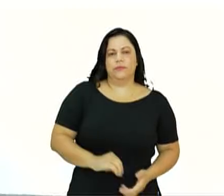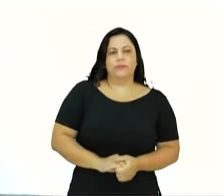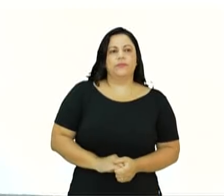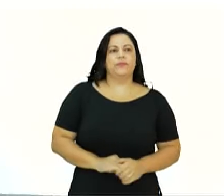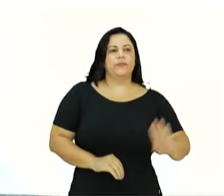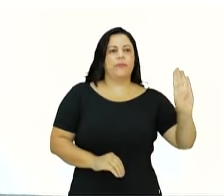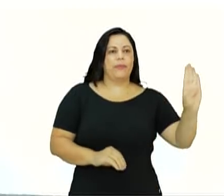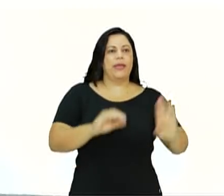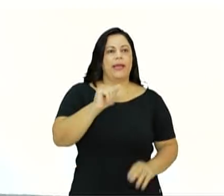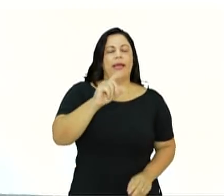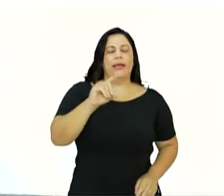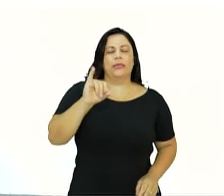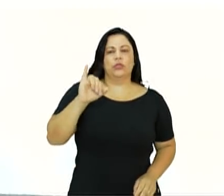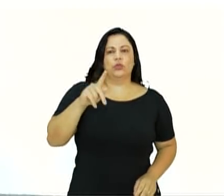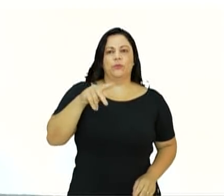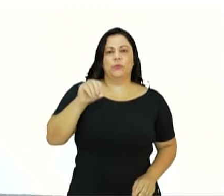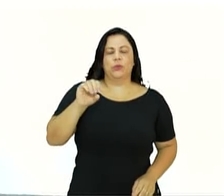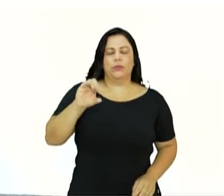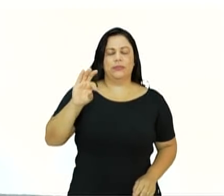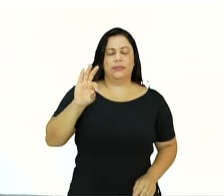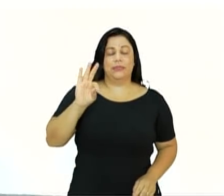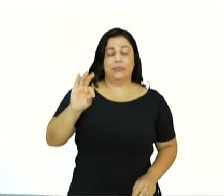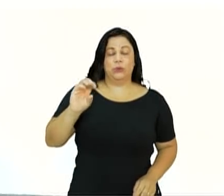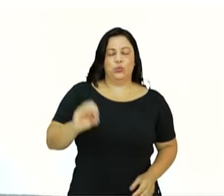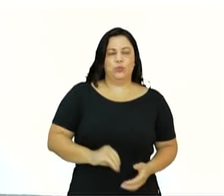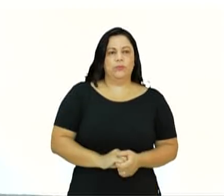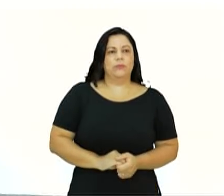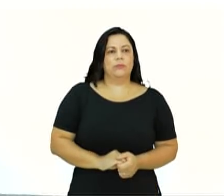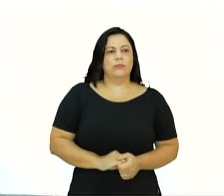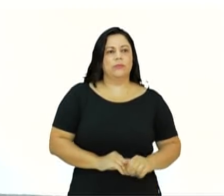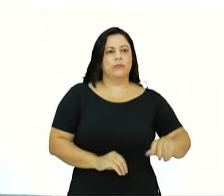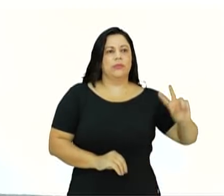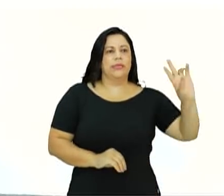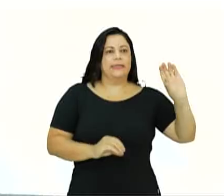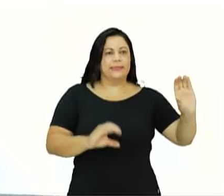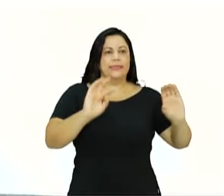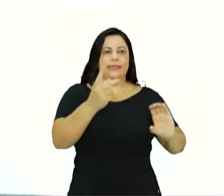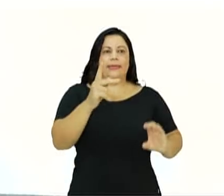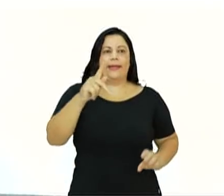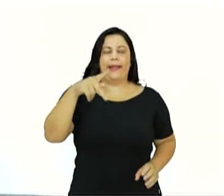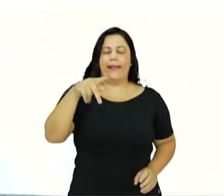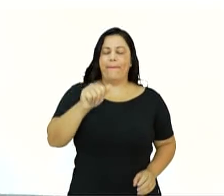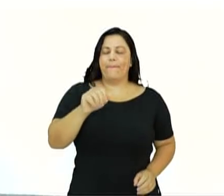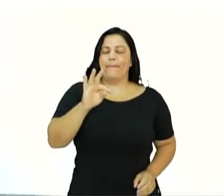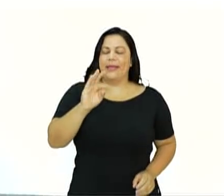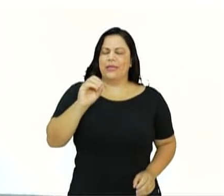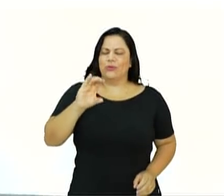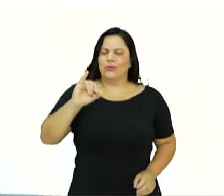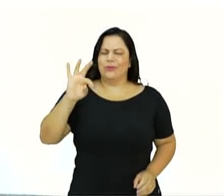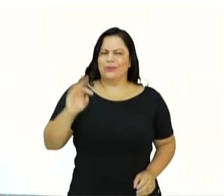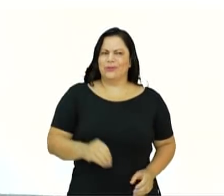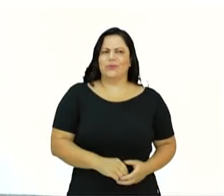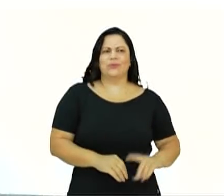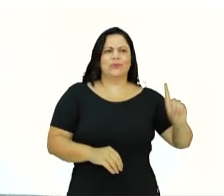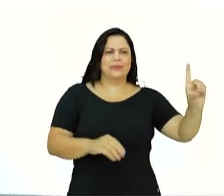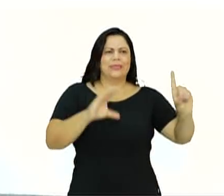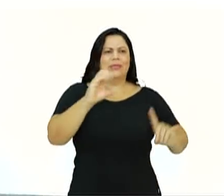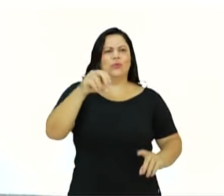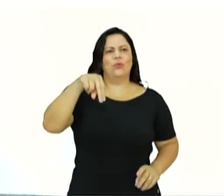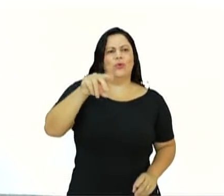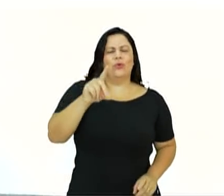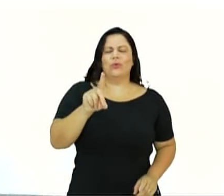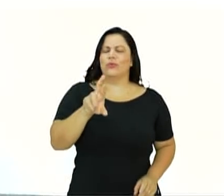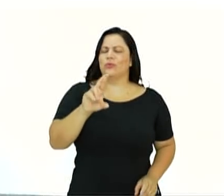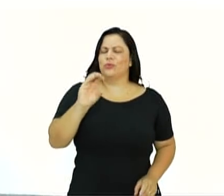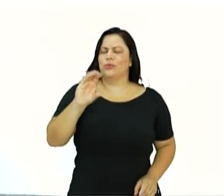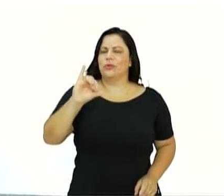B, adipócito. Letra C, hepatócito ou letra D, condrócito? Mais um